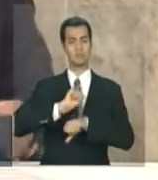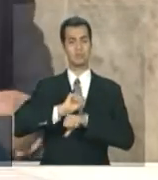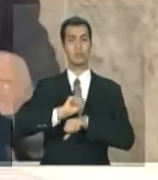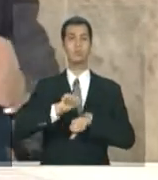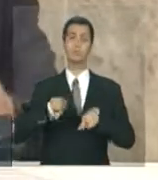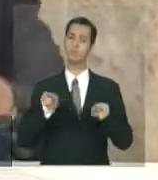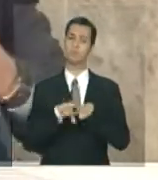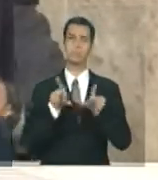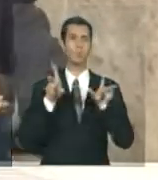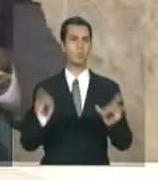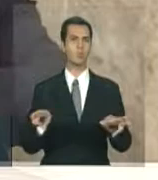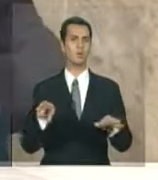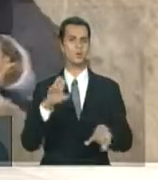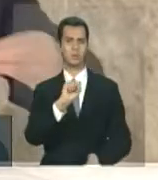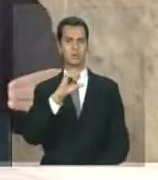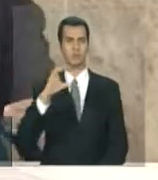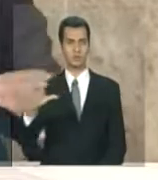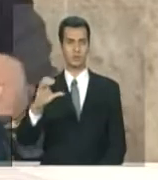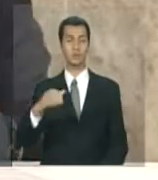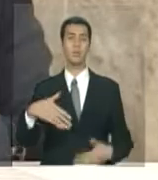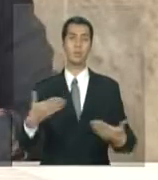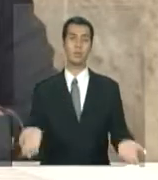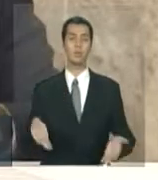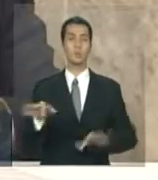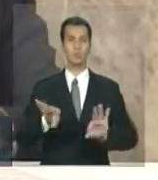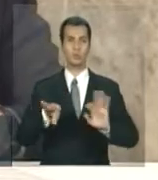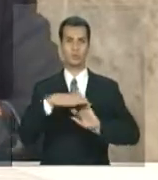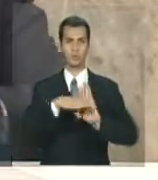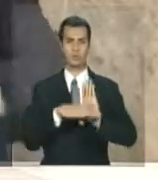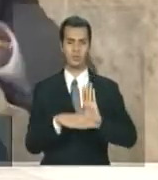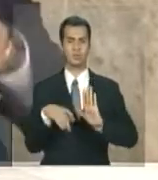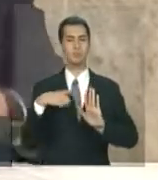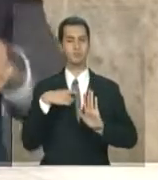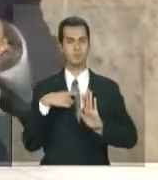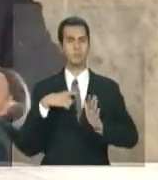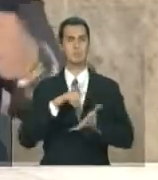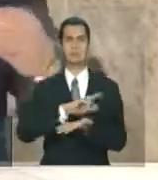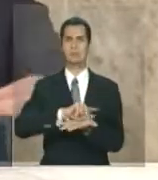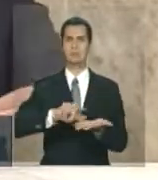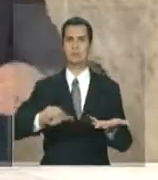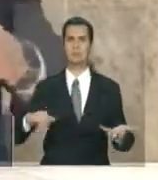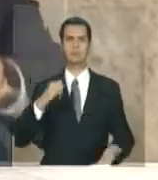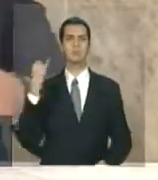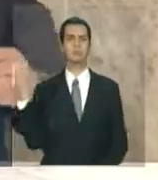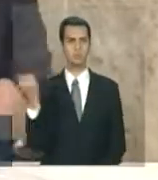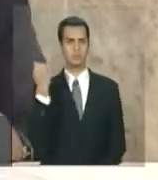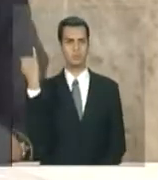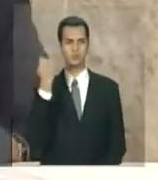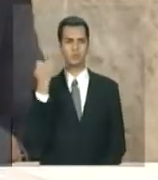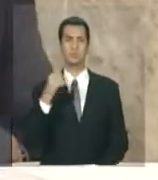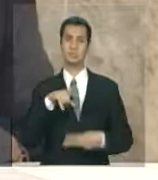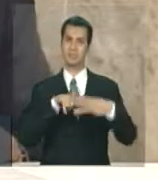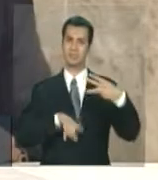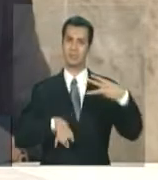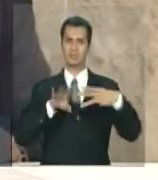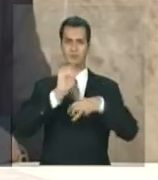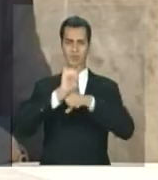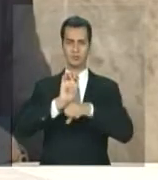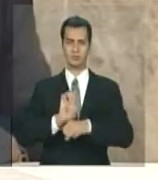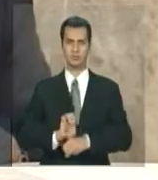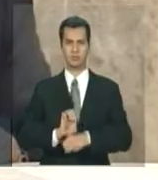Então, repare, é um projeto que envolve uma estrutura hídrica extremamente importante para os 3 estados do